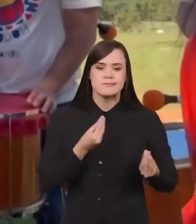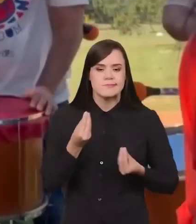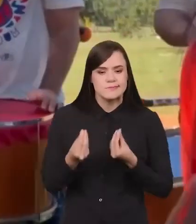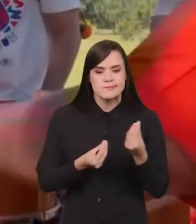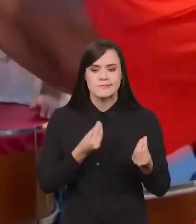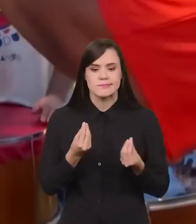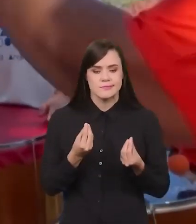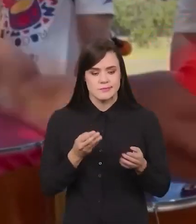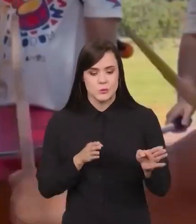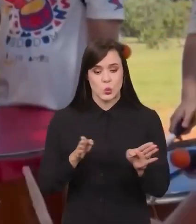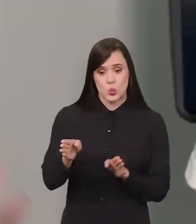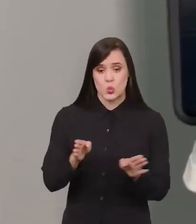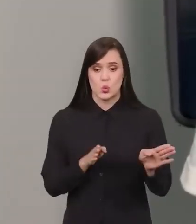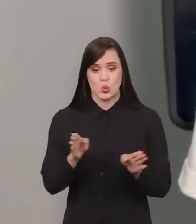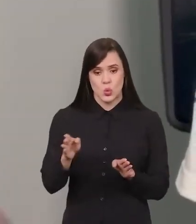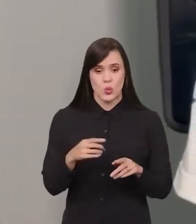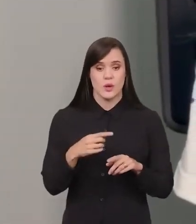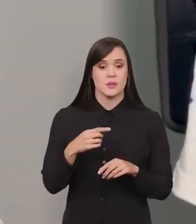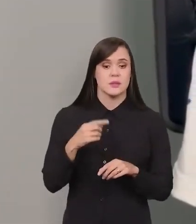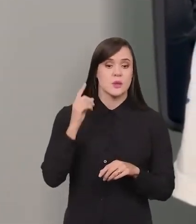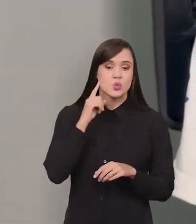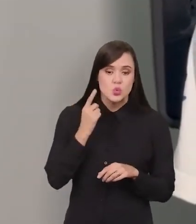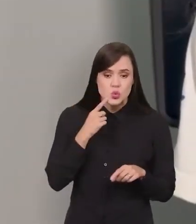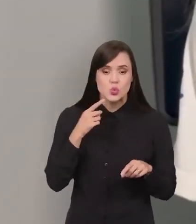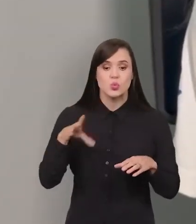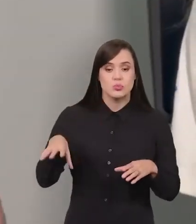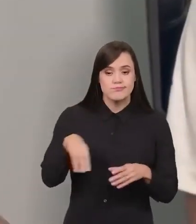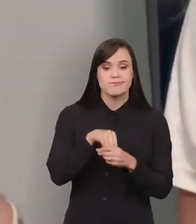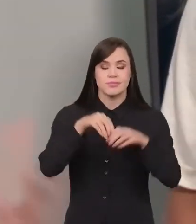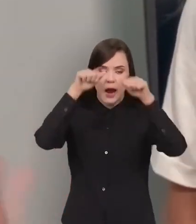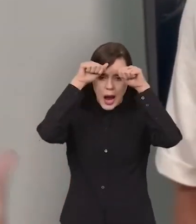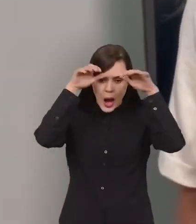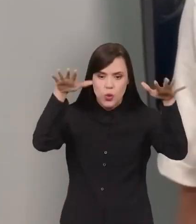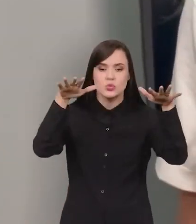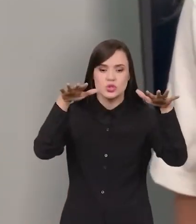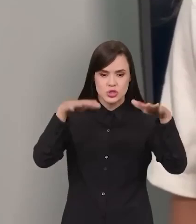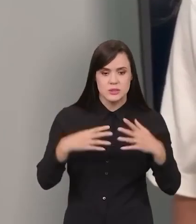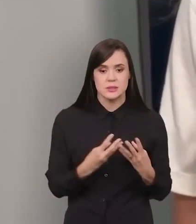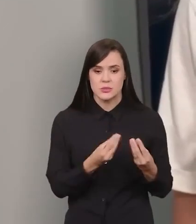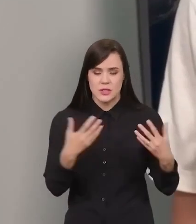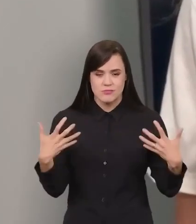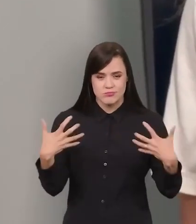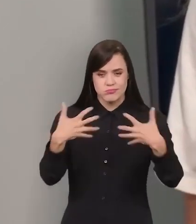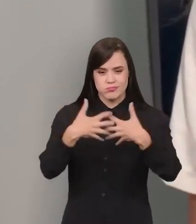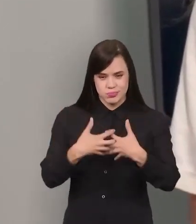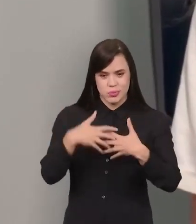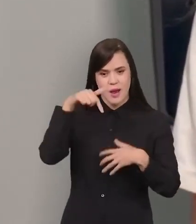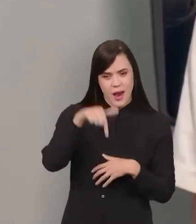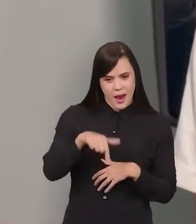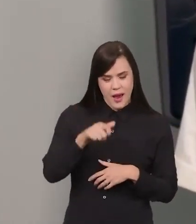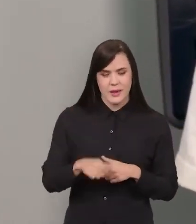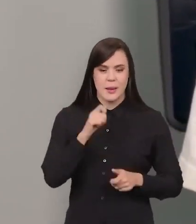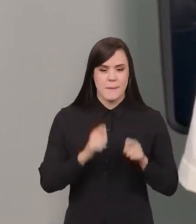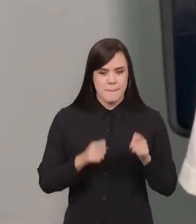entre as duas comunidades. Além de surdo, também sou autista, então tem muitas interseccionalidades aqui, né, nessa banda, né?